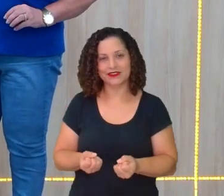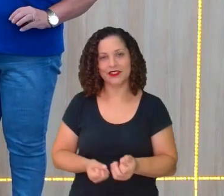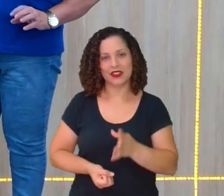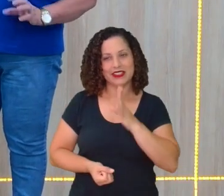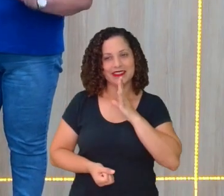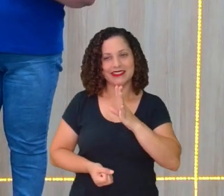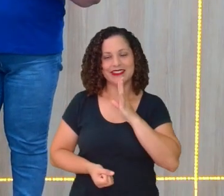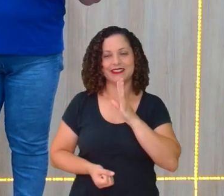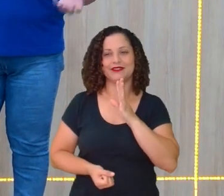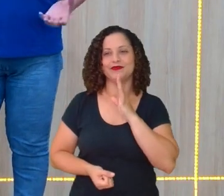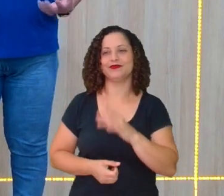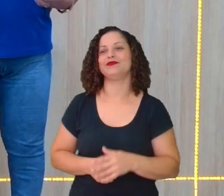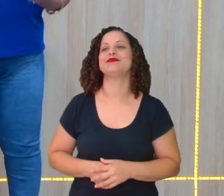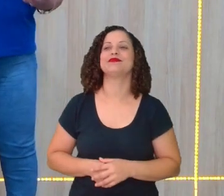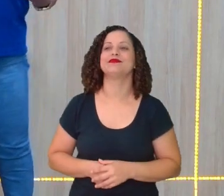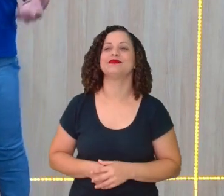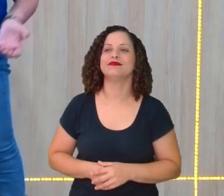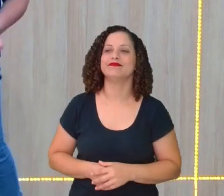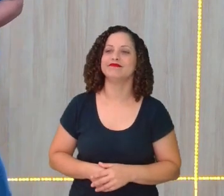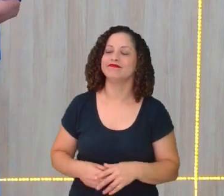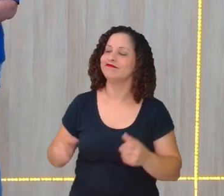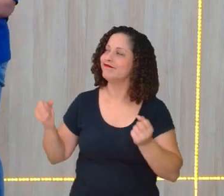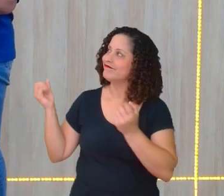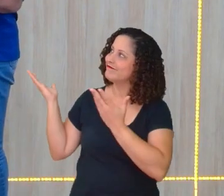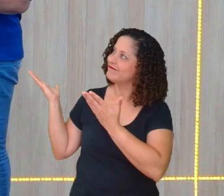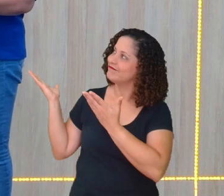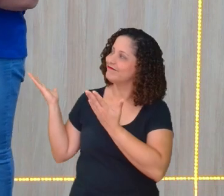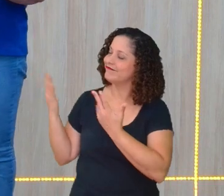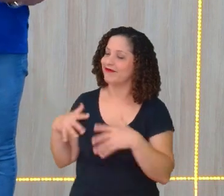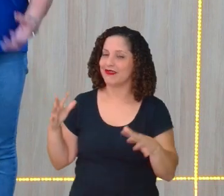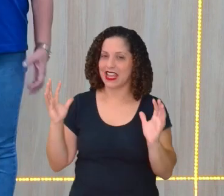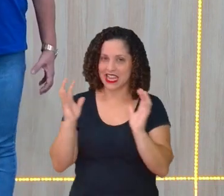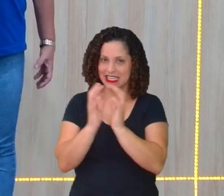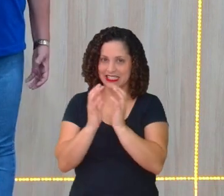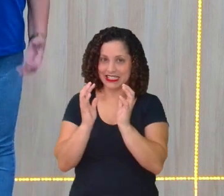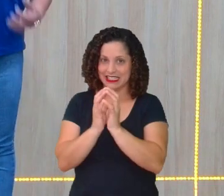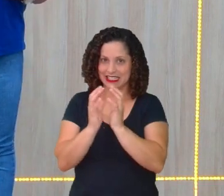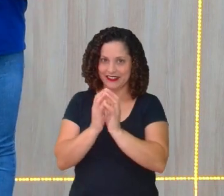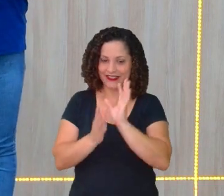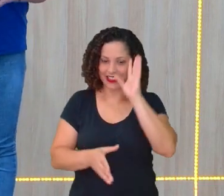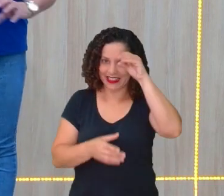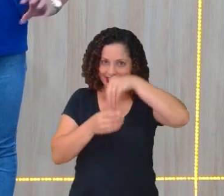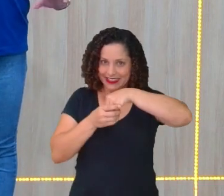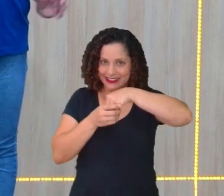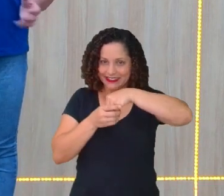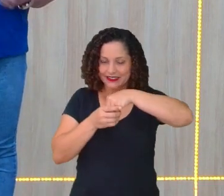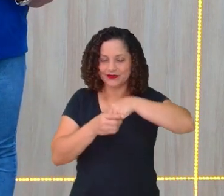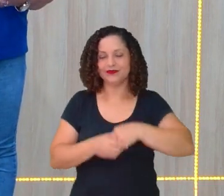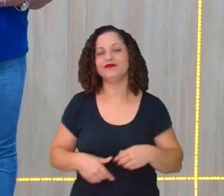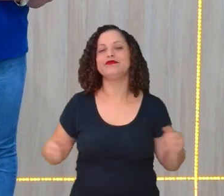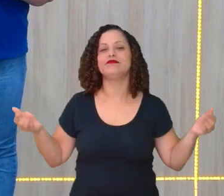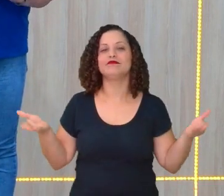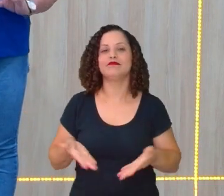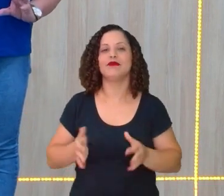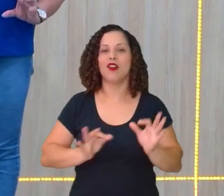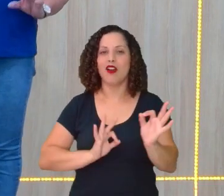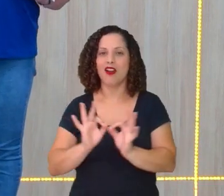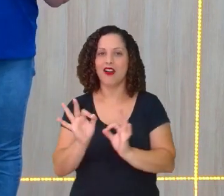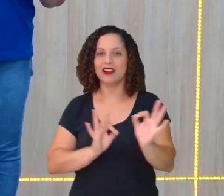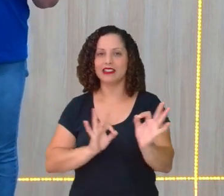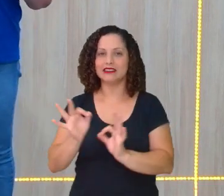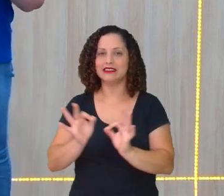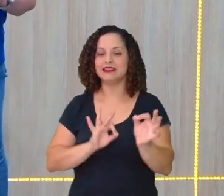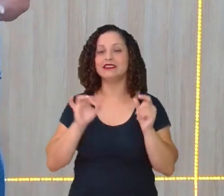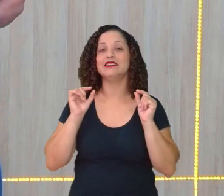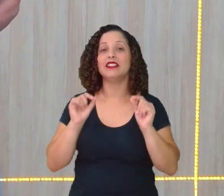viajar. Então aqui o nosso convite é Recife é o lugar. Então a gente está aí já preparando aí a nossa viagem,